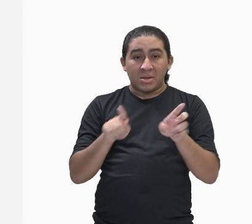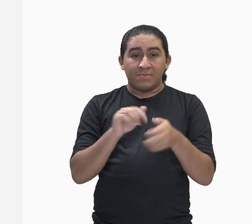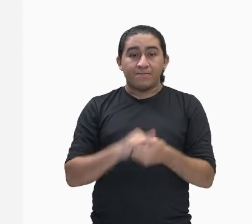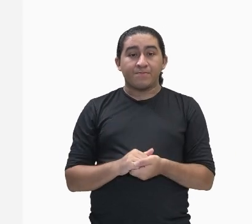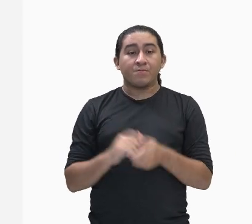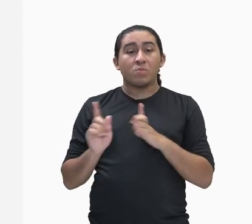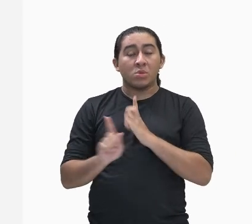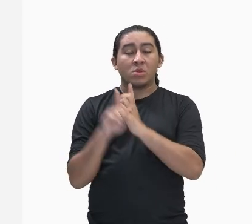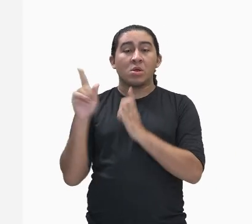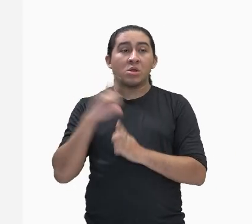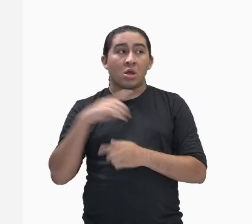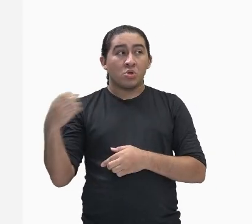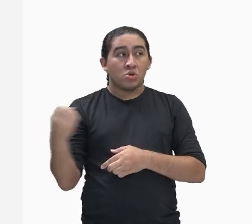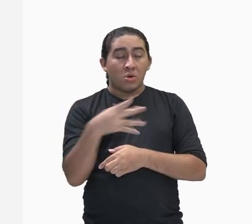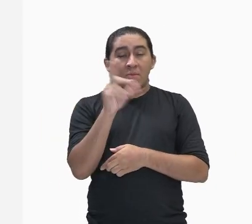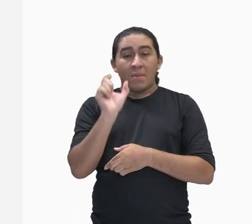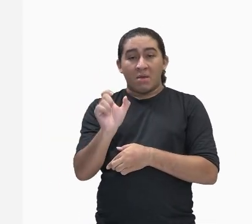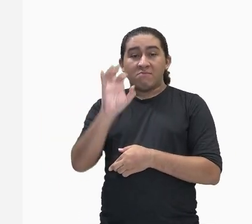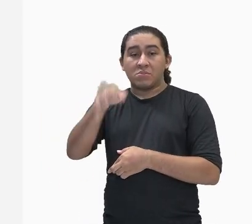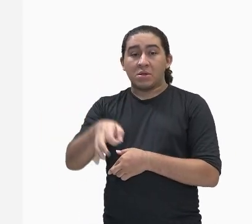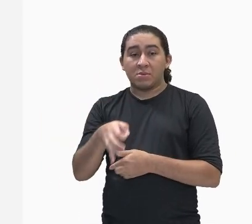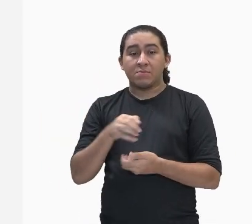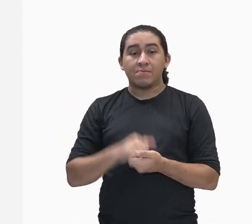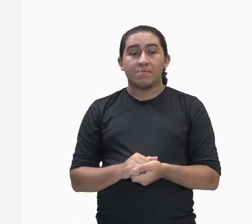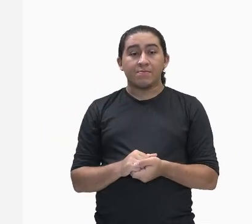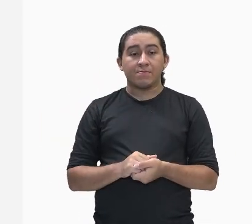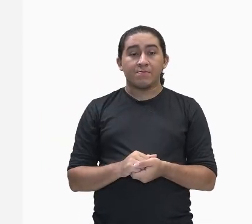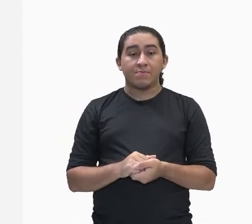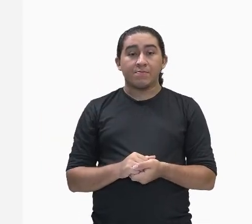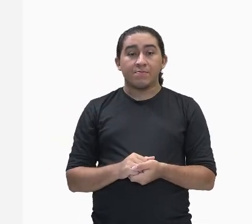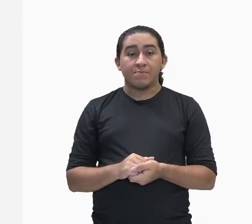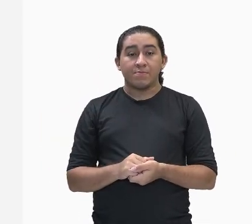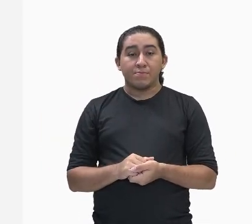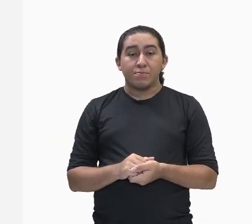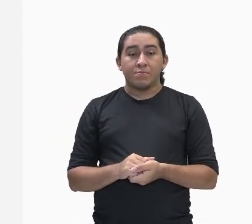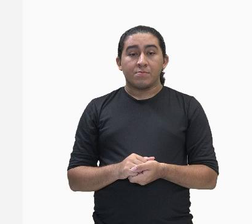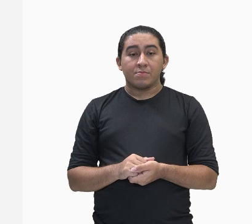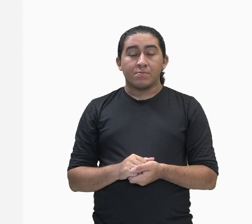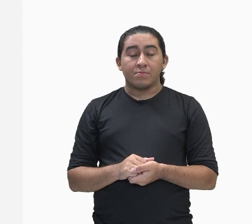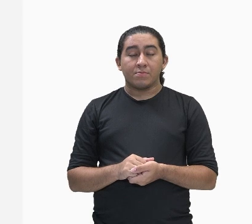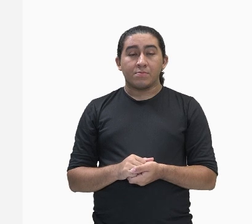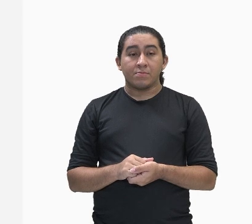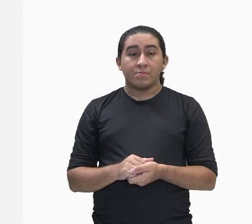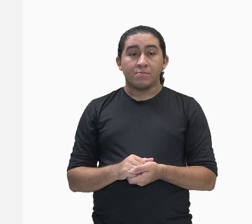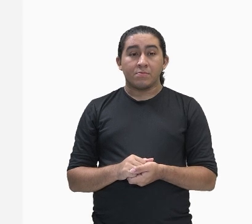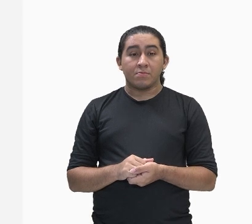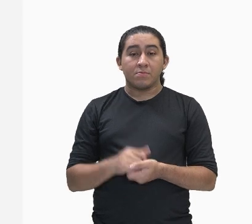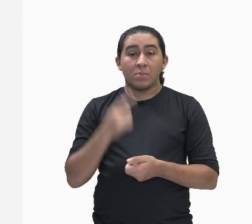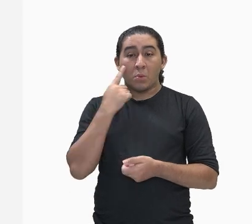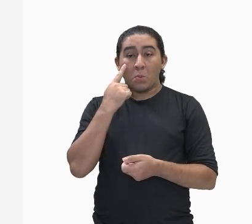encontraram e formaram uma nova palavra. O pé de pato pisou na pata da vaca.